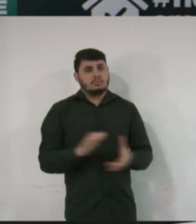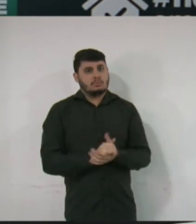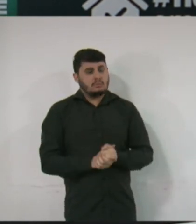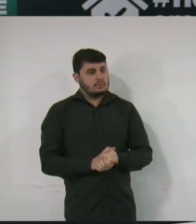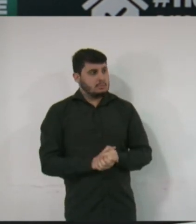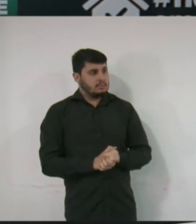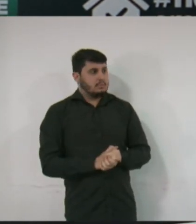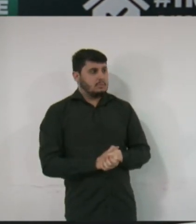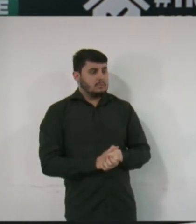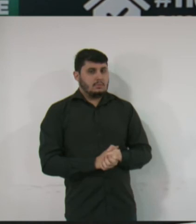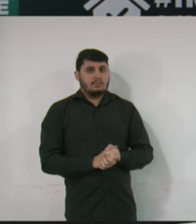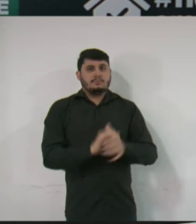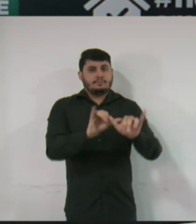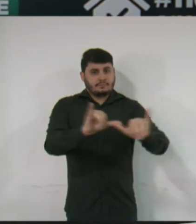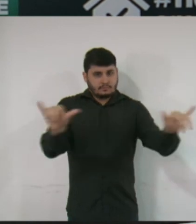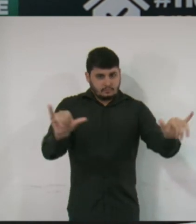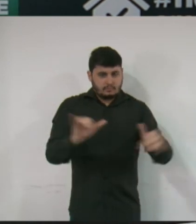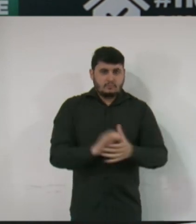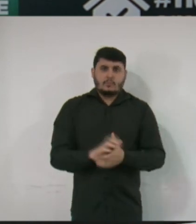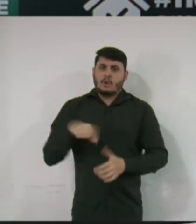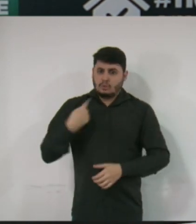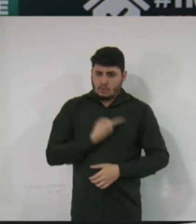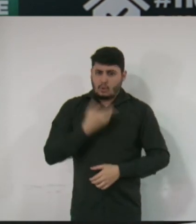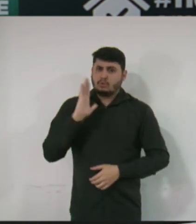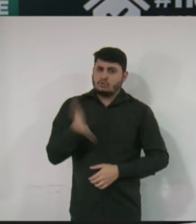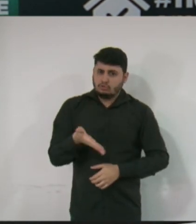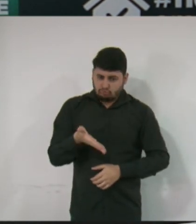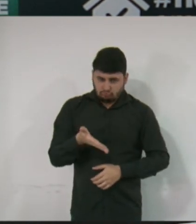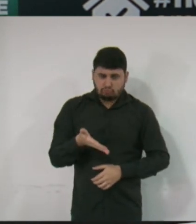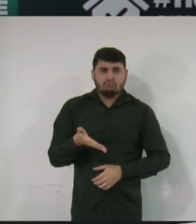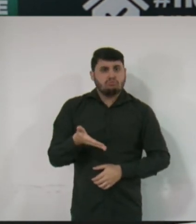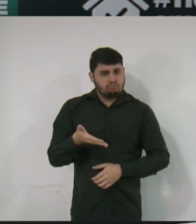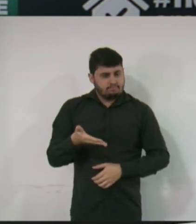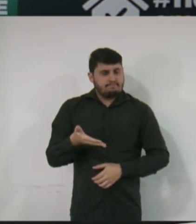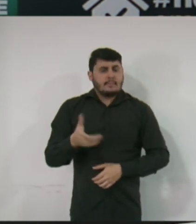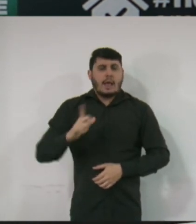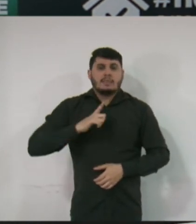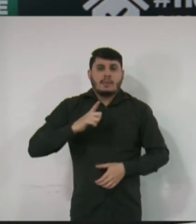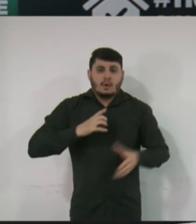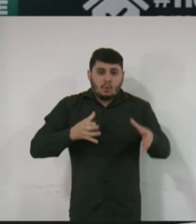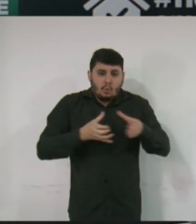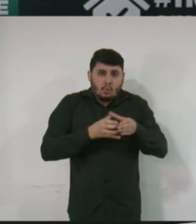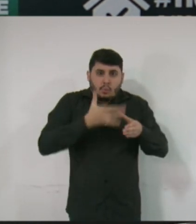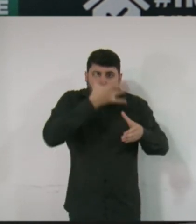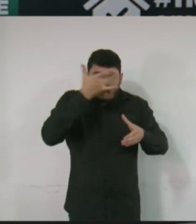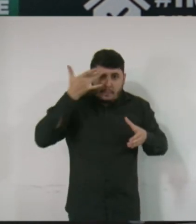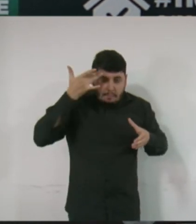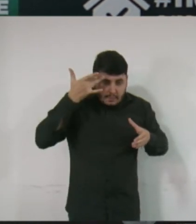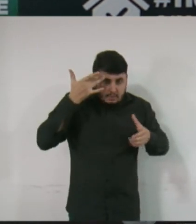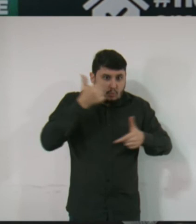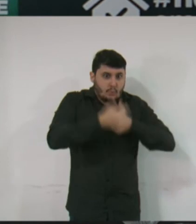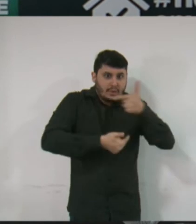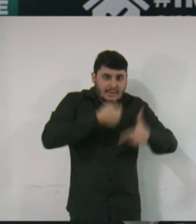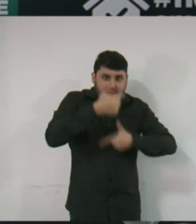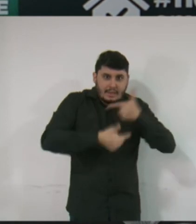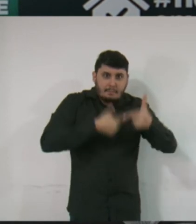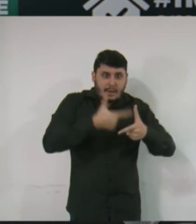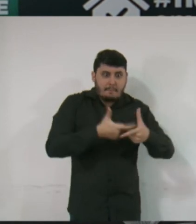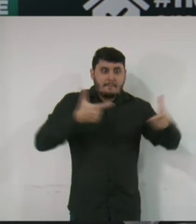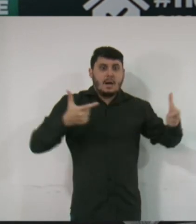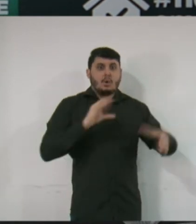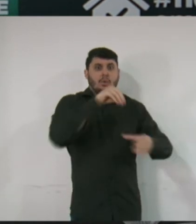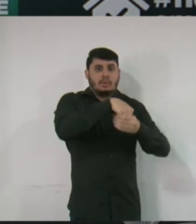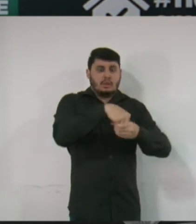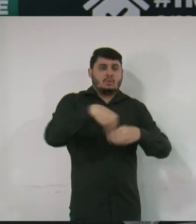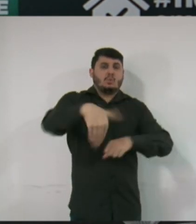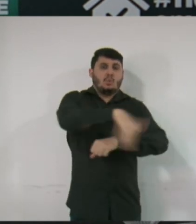Bem, a gente tem colocado um efetivo importante nas ruas de Caruaru. A gente tem operando a cada dia cerca de